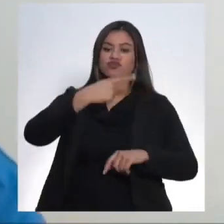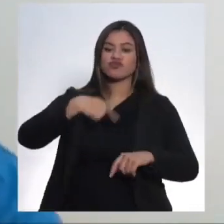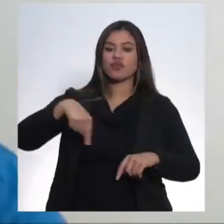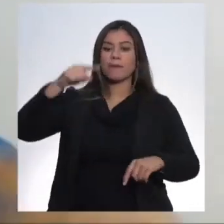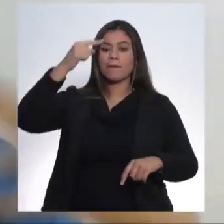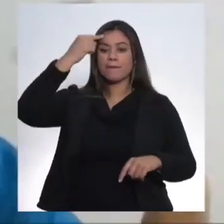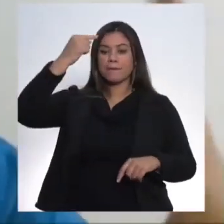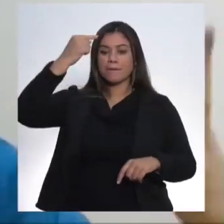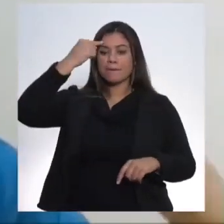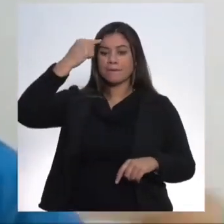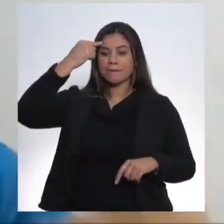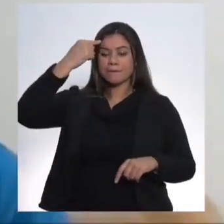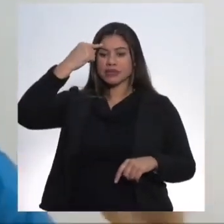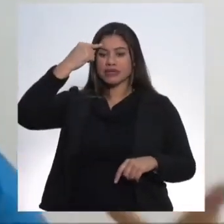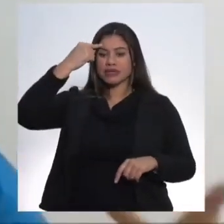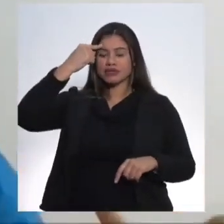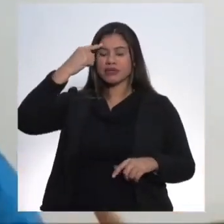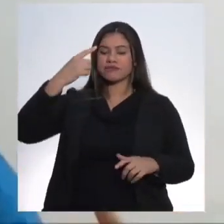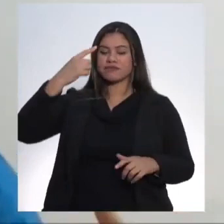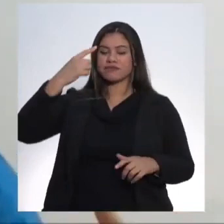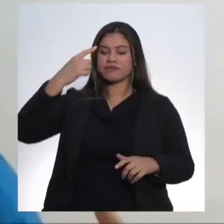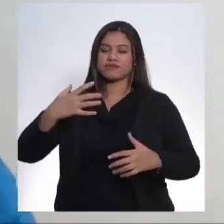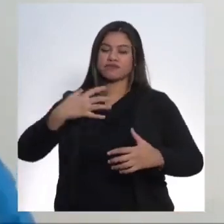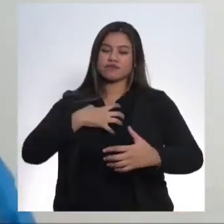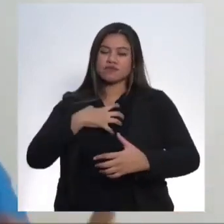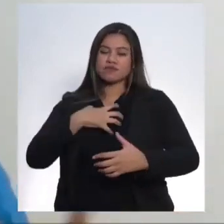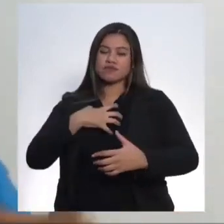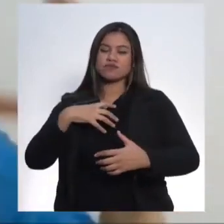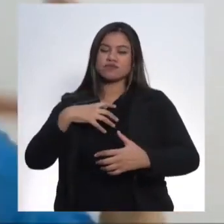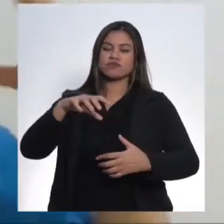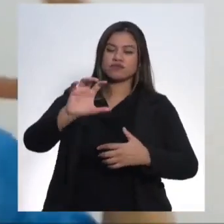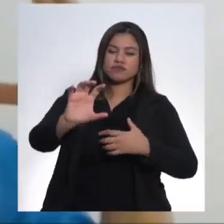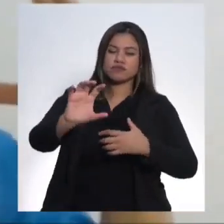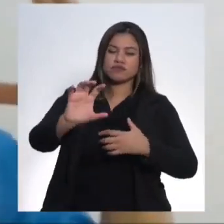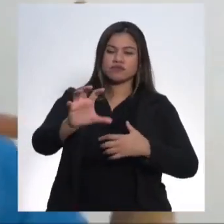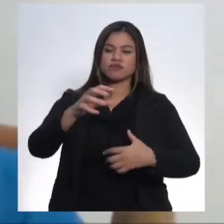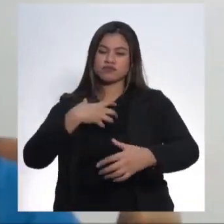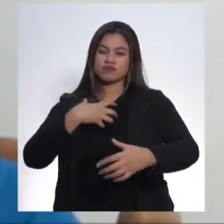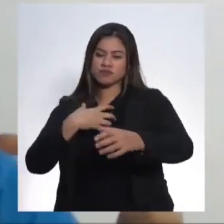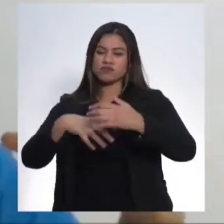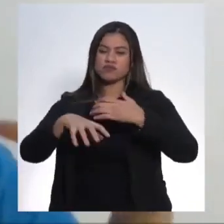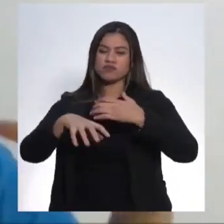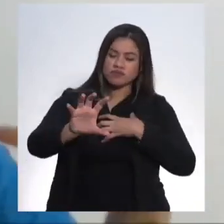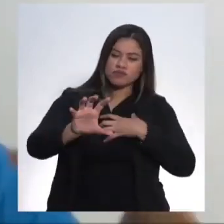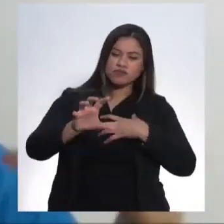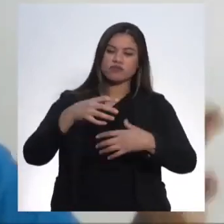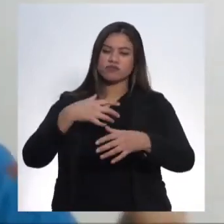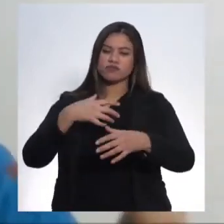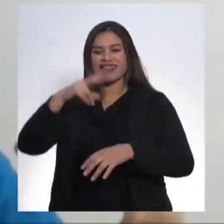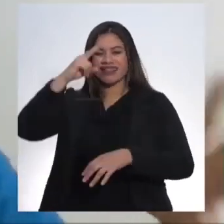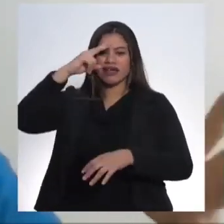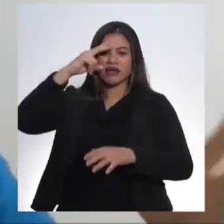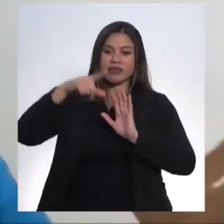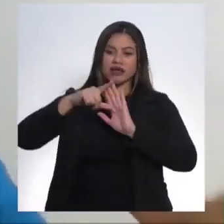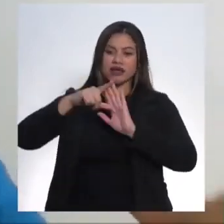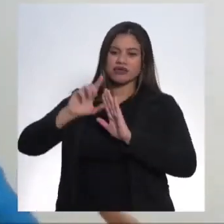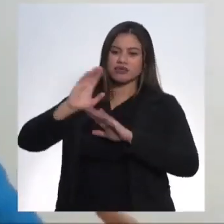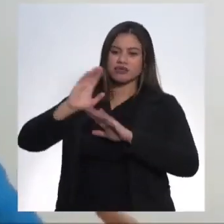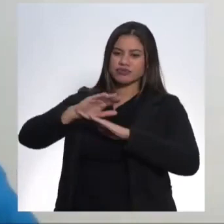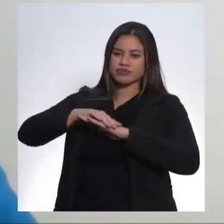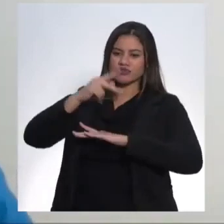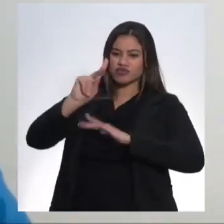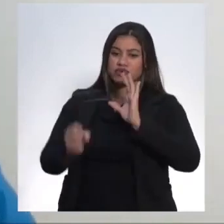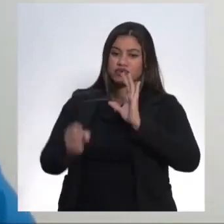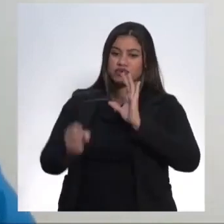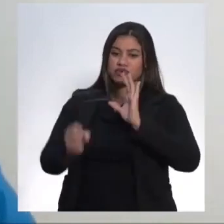pensem no lugar dessa pessoa, tá? Então, partindo do ponto de vista dessa pessoa que vocês criaram, desse personagem que vocês criaram,